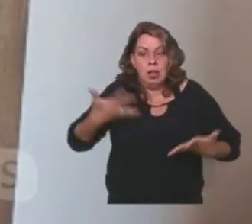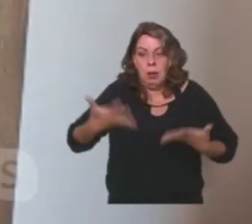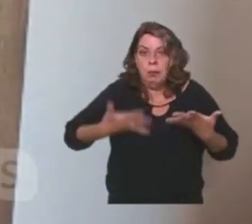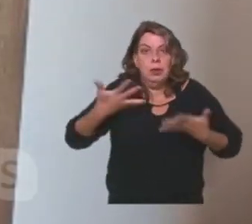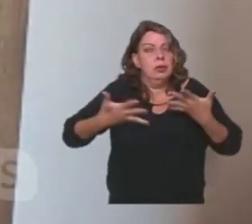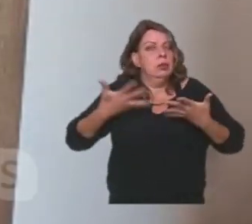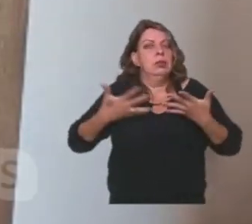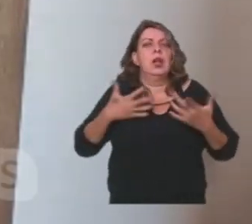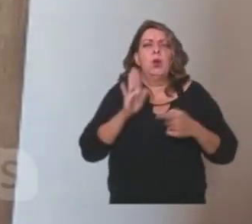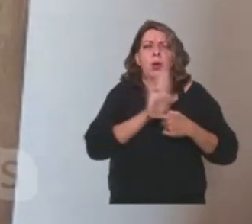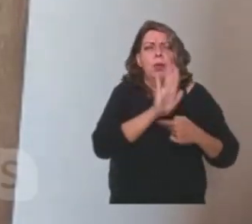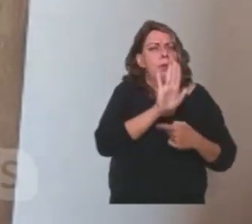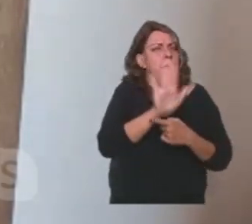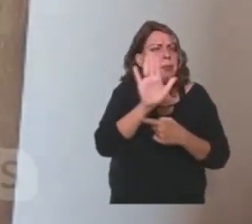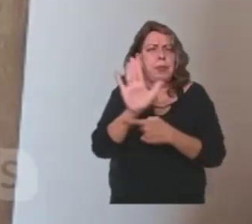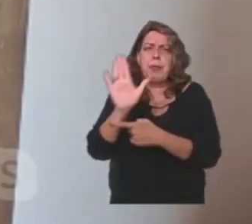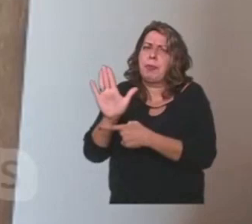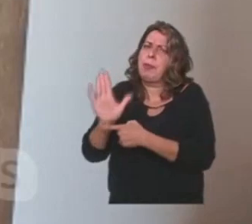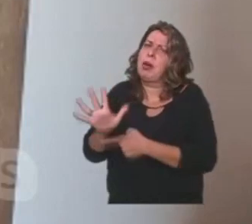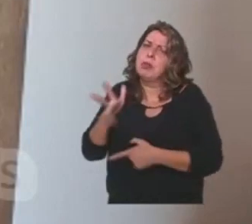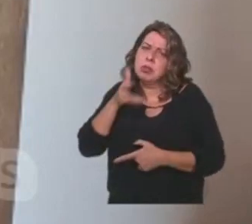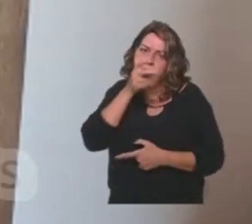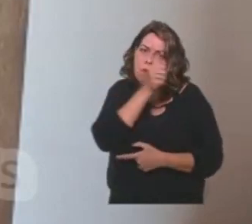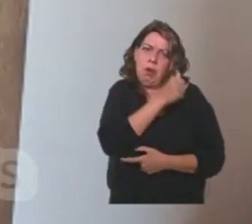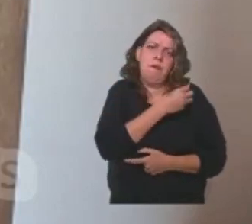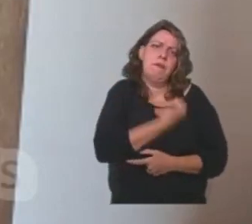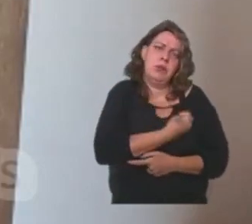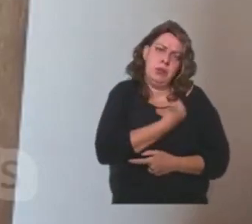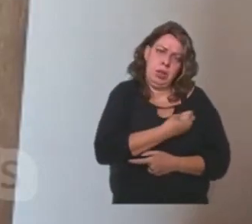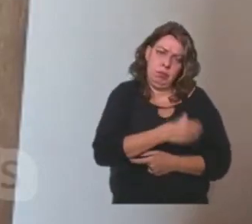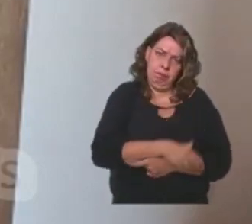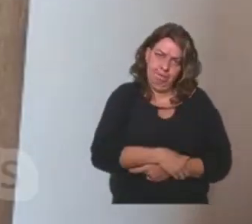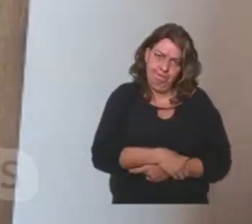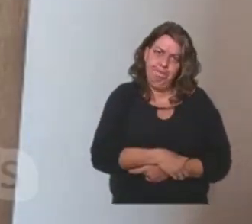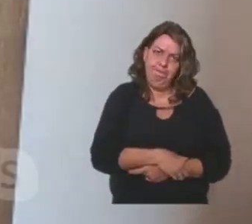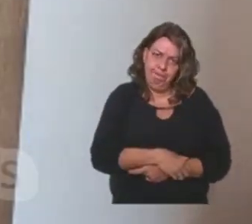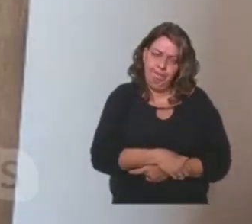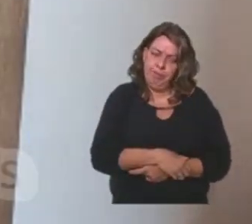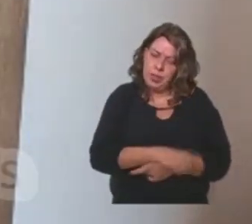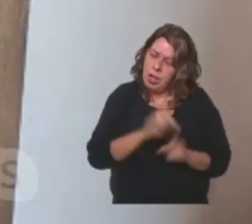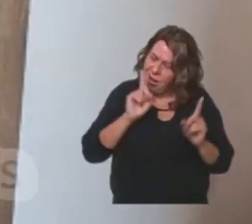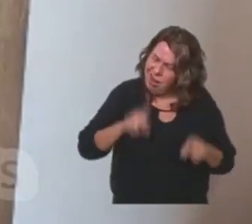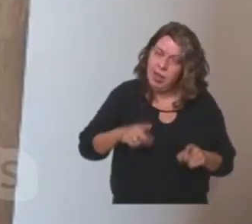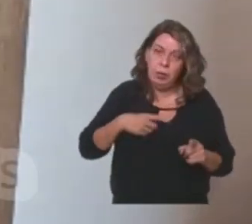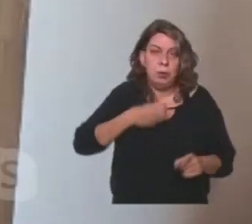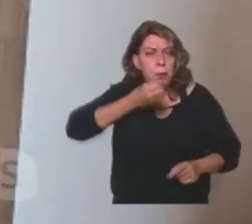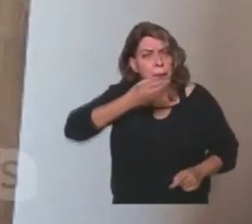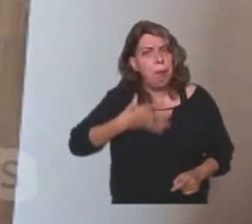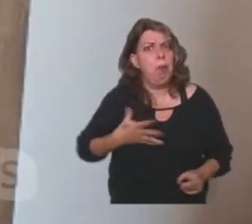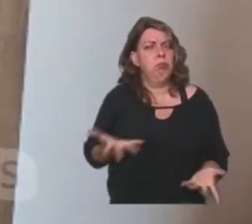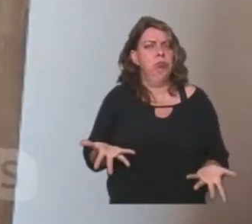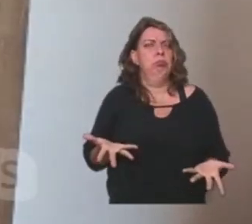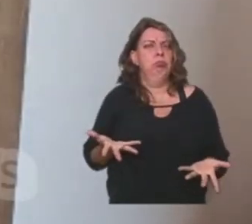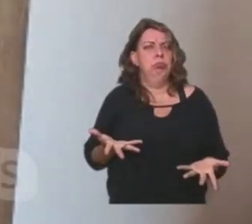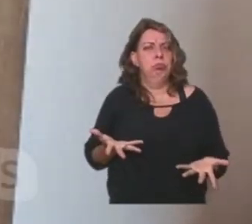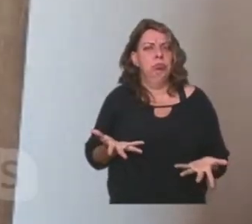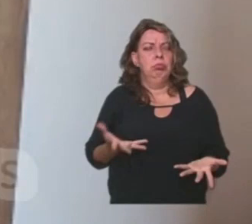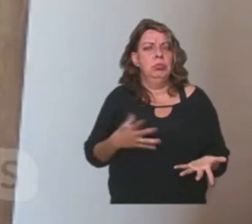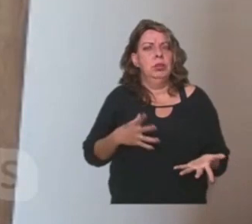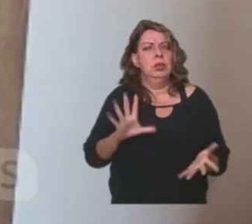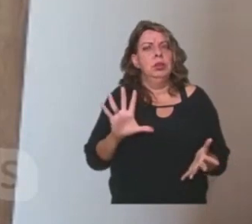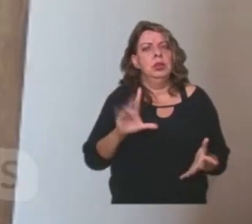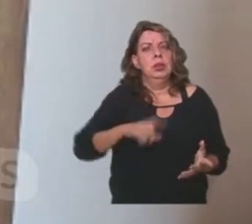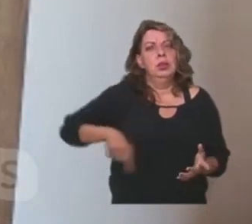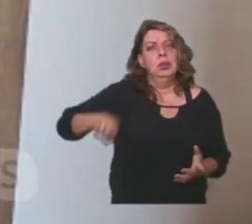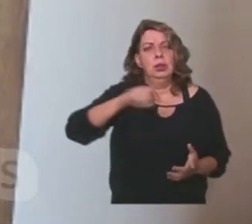e a gente vem ajudando aí a salvar muitas vidas. Então, é um programa fantástico que conta com o